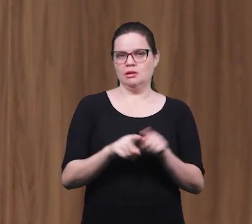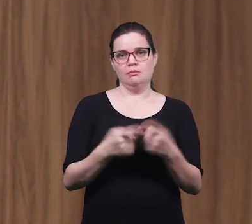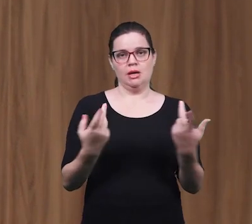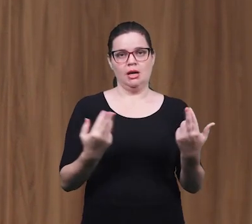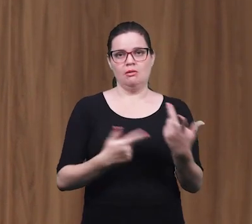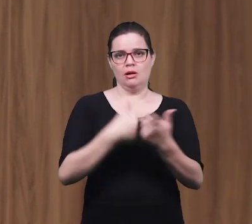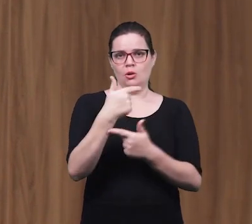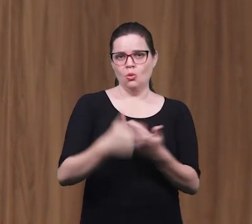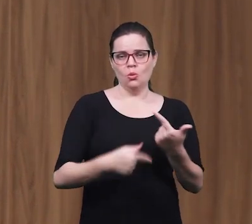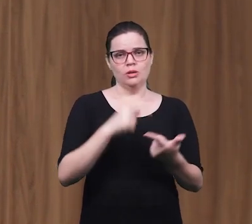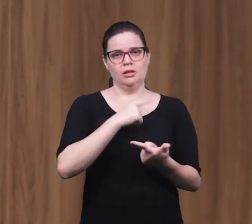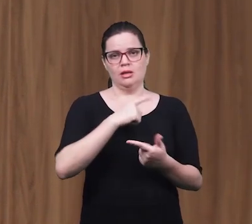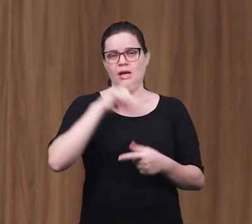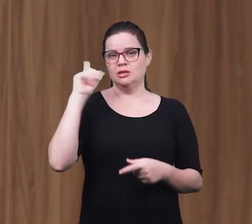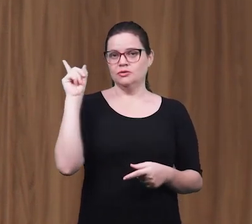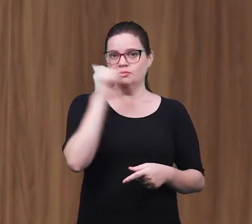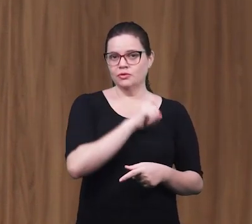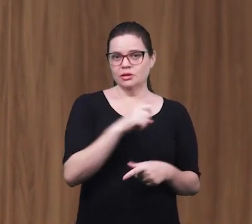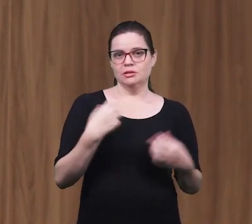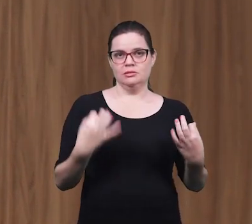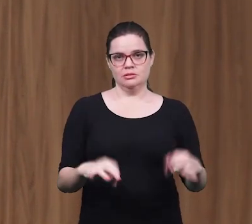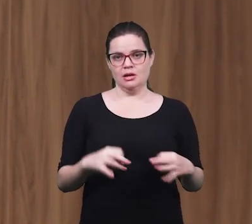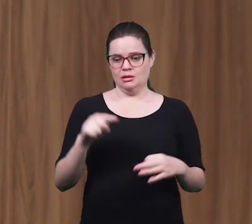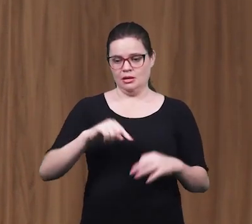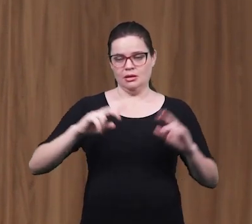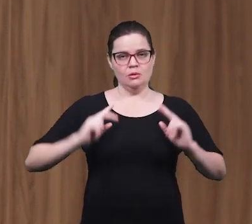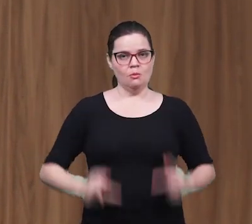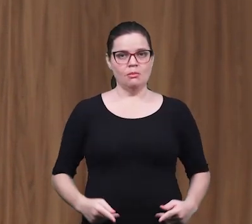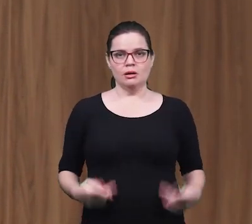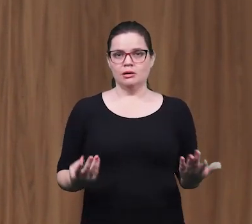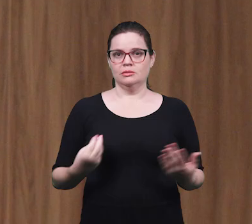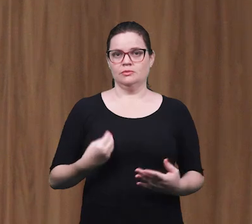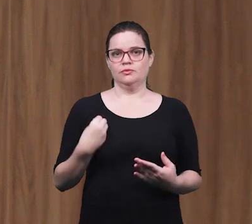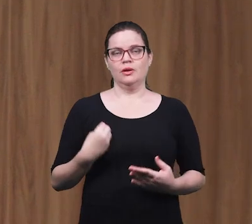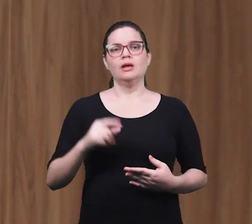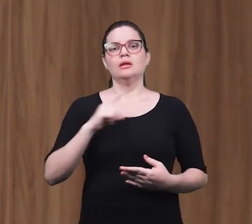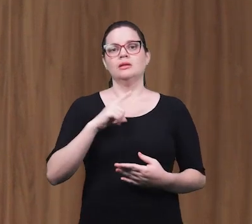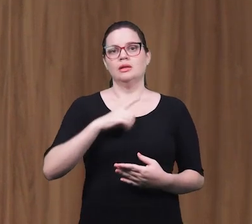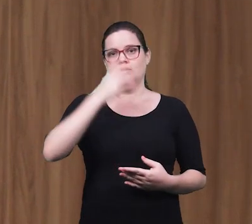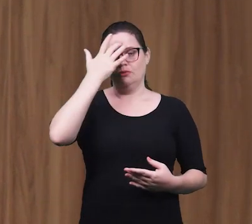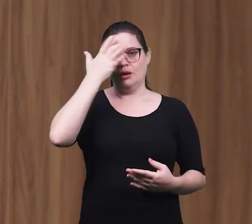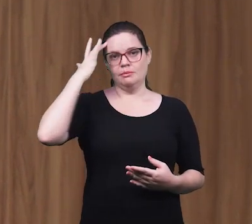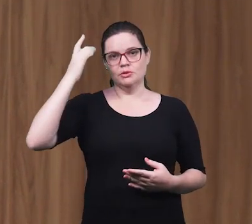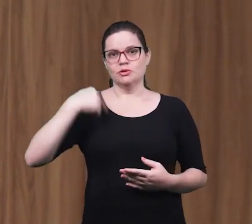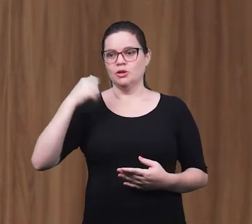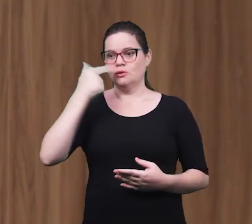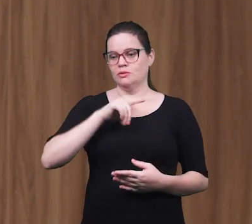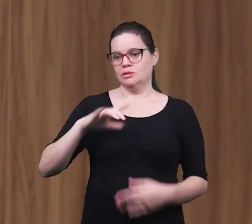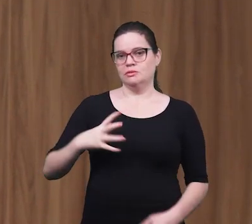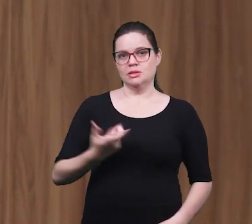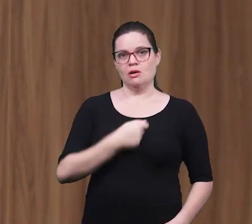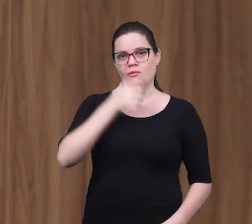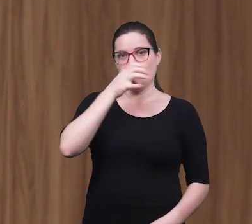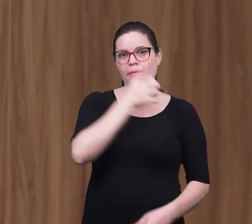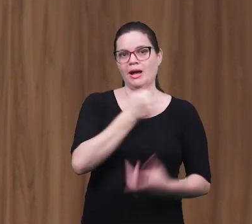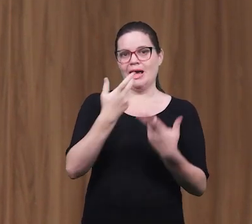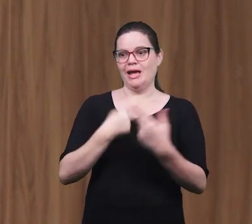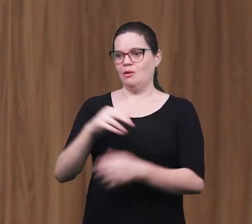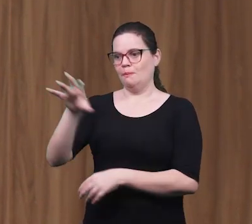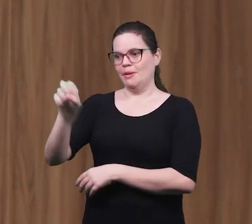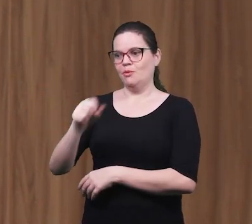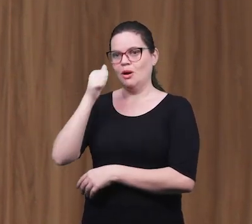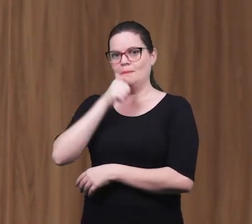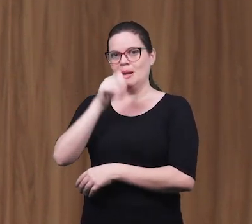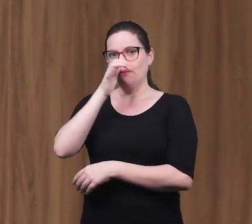guerra, o ser humano na face da terra. E houve alguém que pagou um resgate e se aliançou